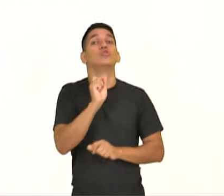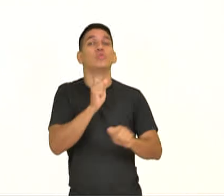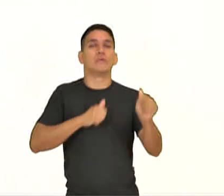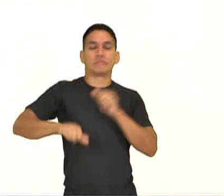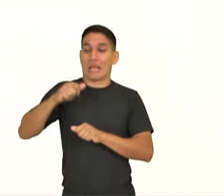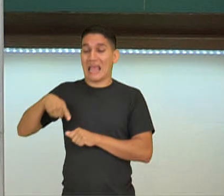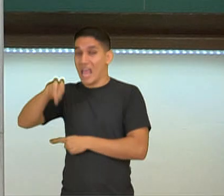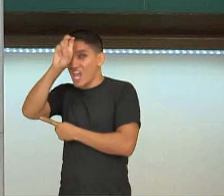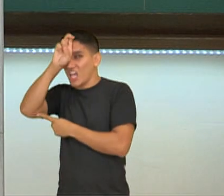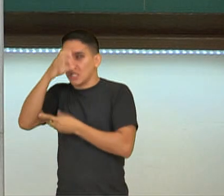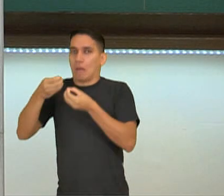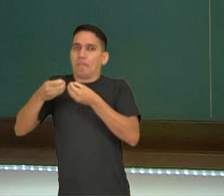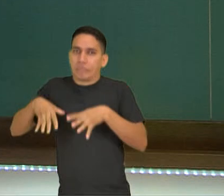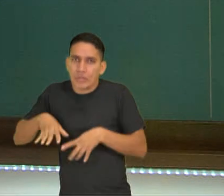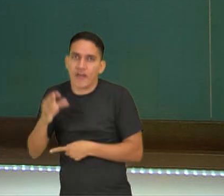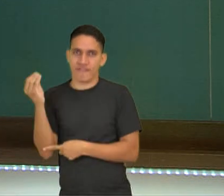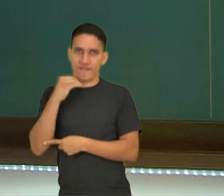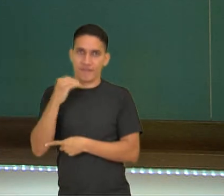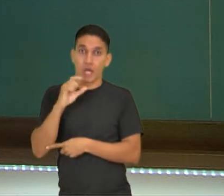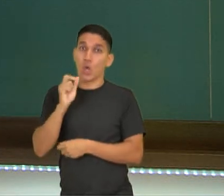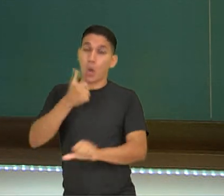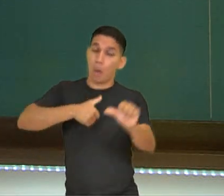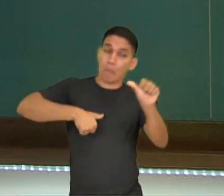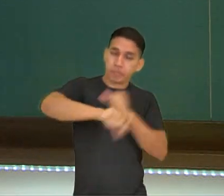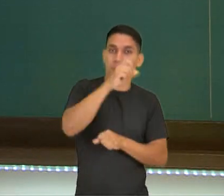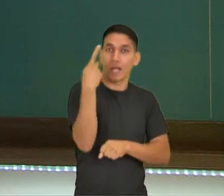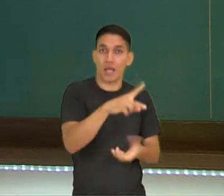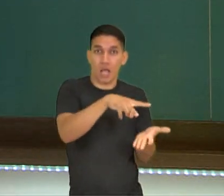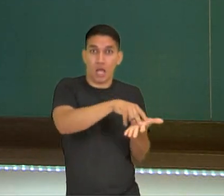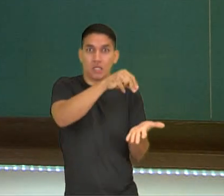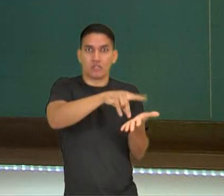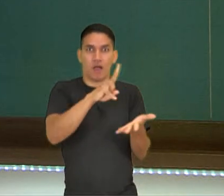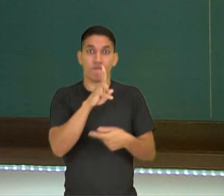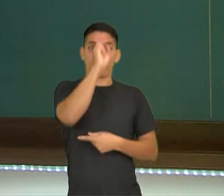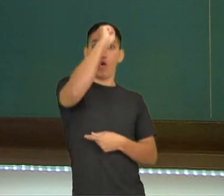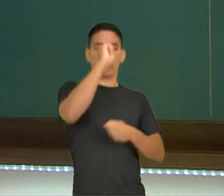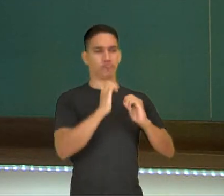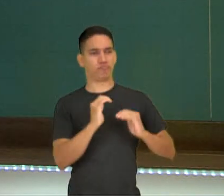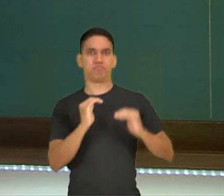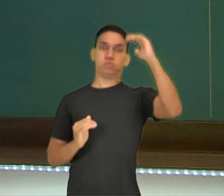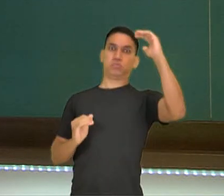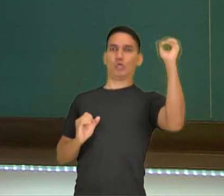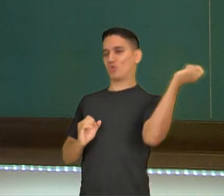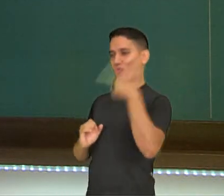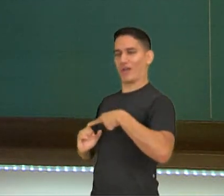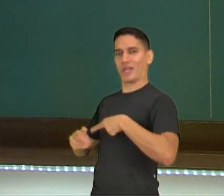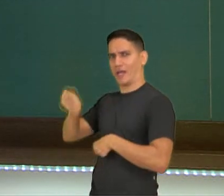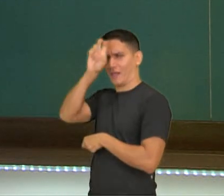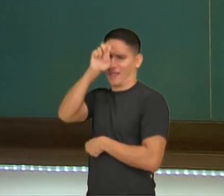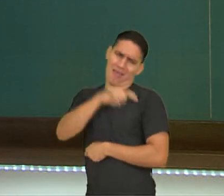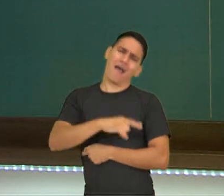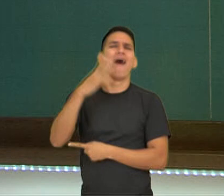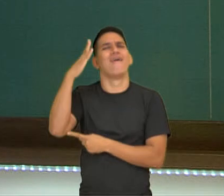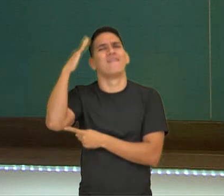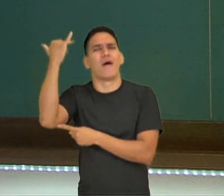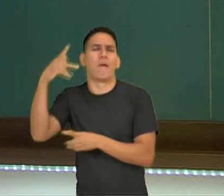dá uma enfraquecida, pelo contrário, o reino Kush se fortalece militarmente. São muito famosos os arqueiros cuxitas, que eles eram